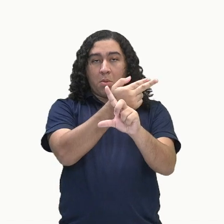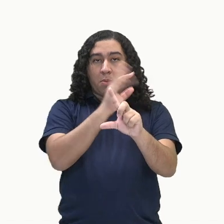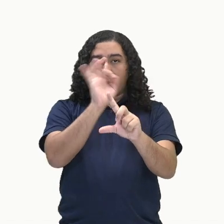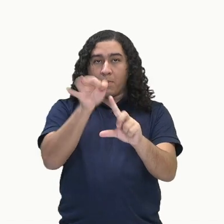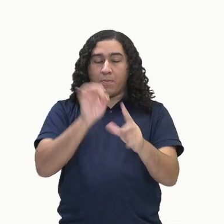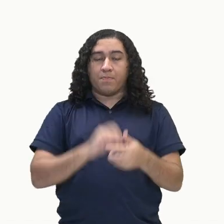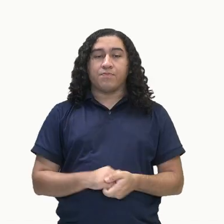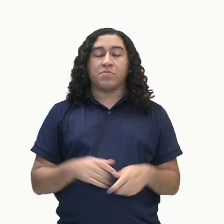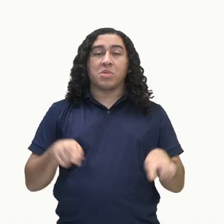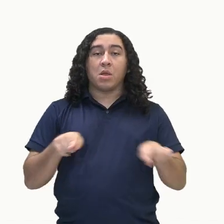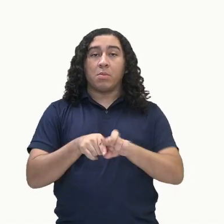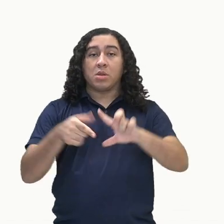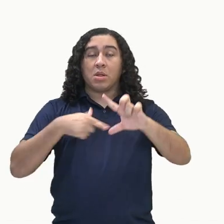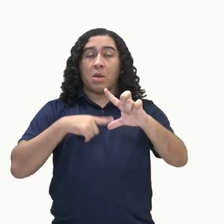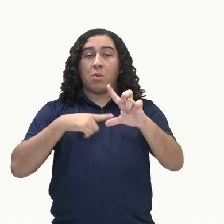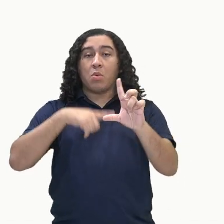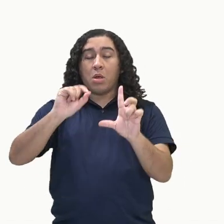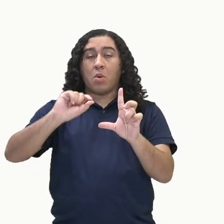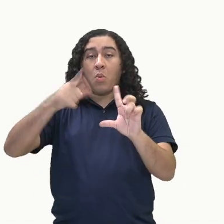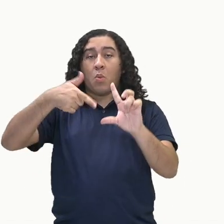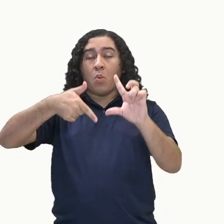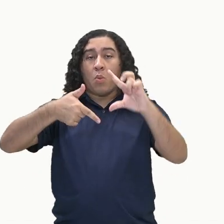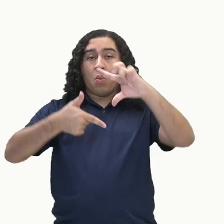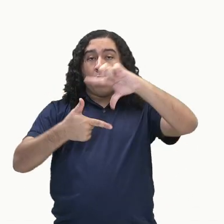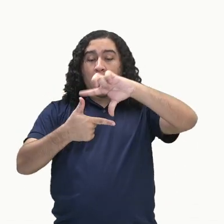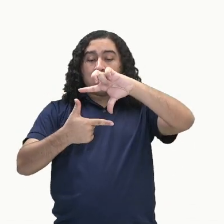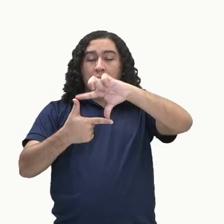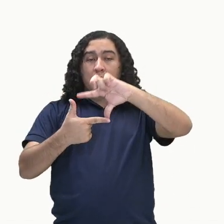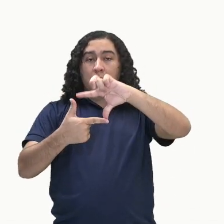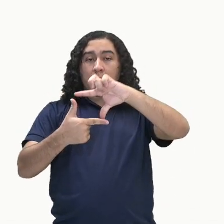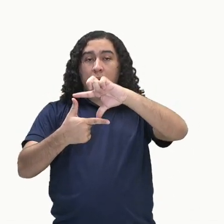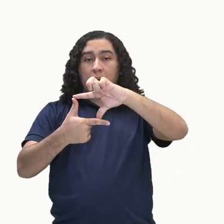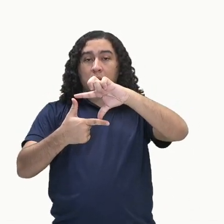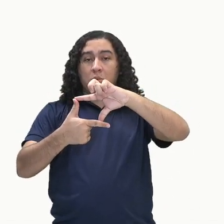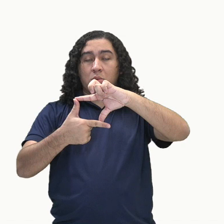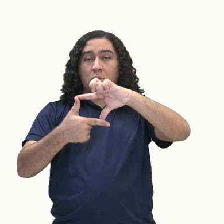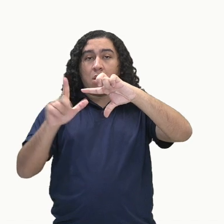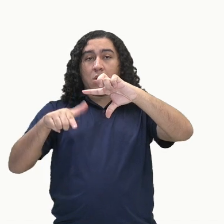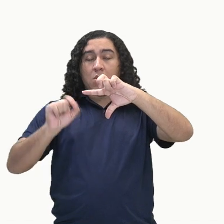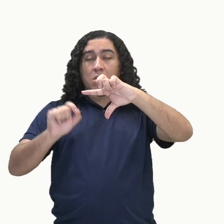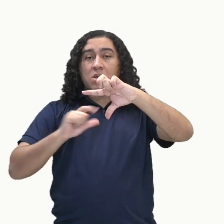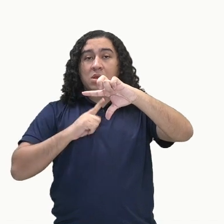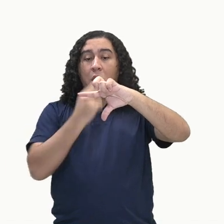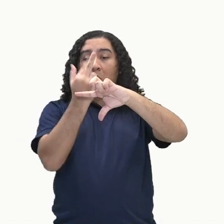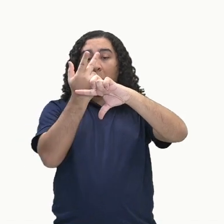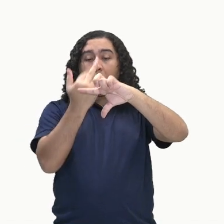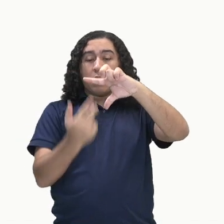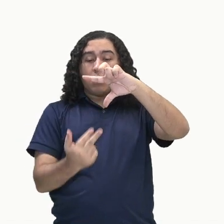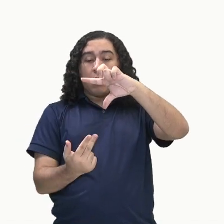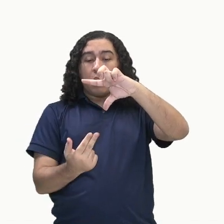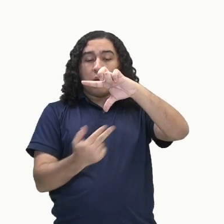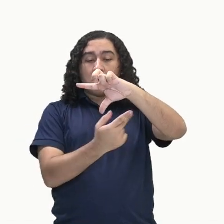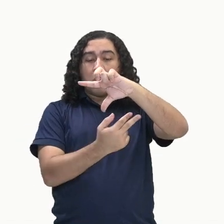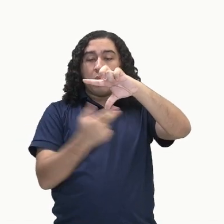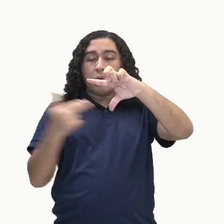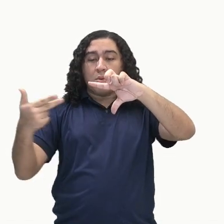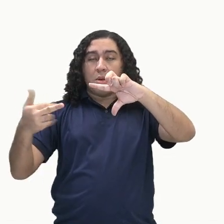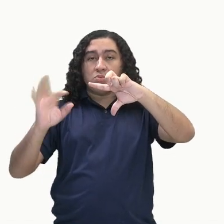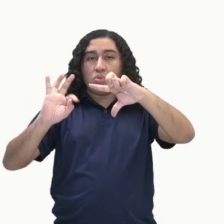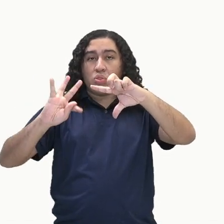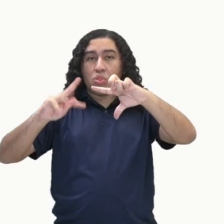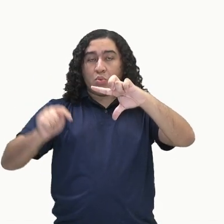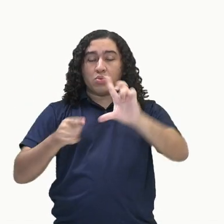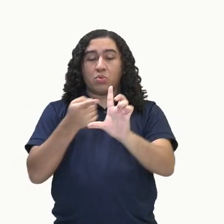4 lados, tá? Ou seja, nosso quadrilátero, que possui todos os seus lados iguais e todos os seus